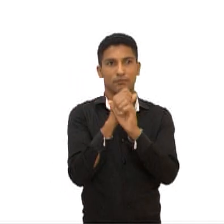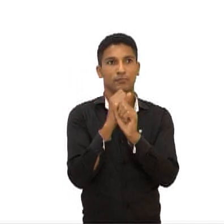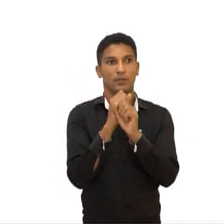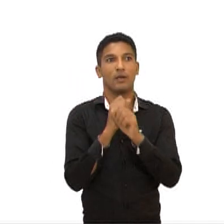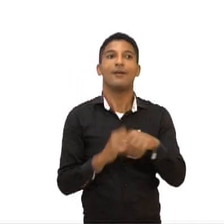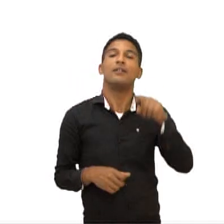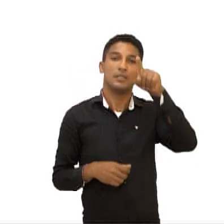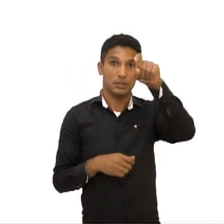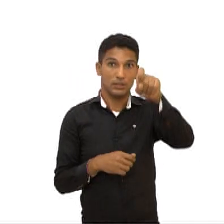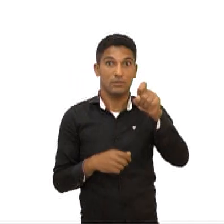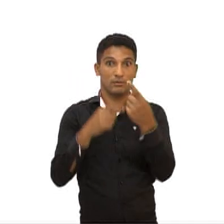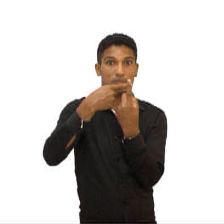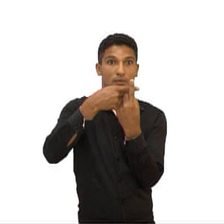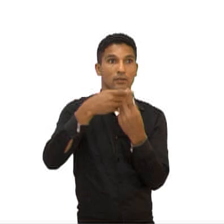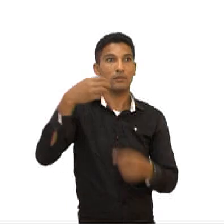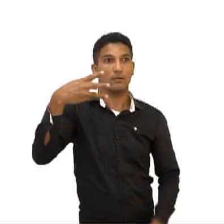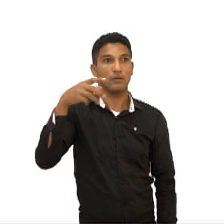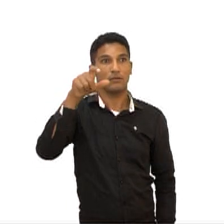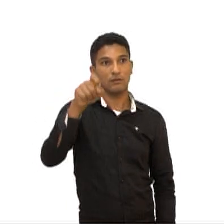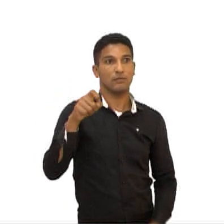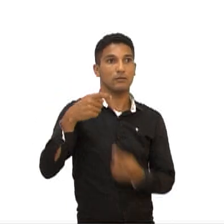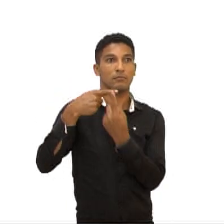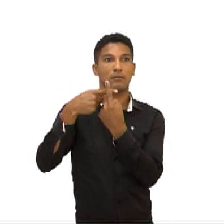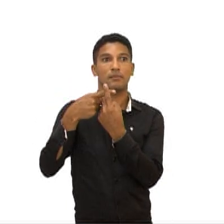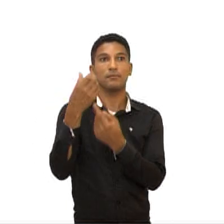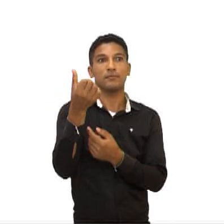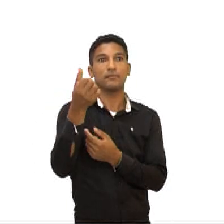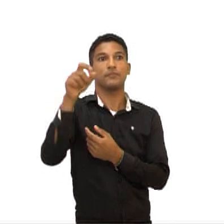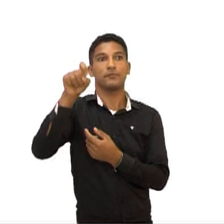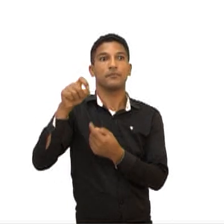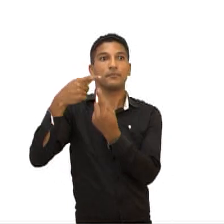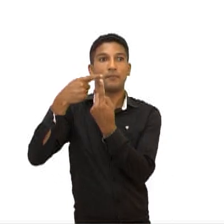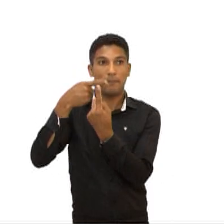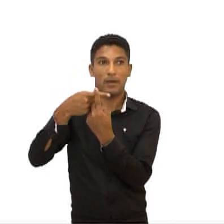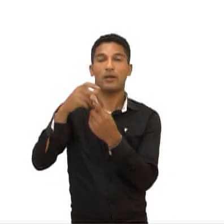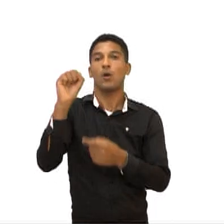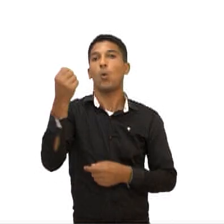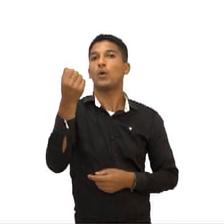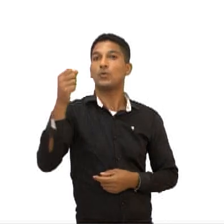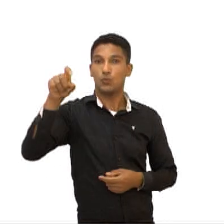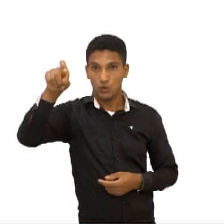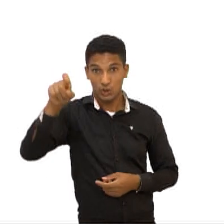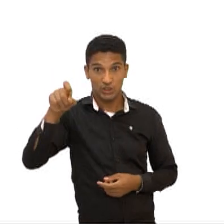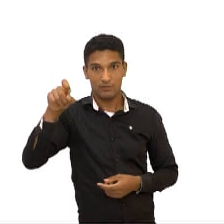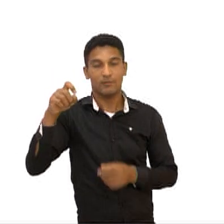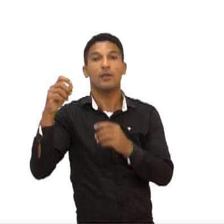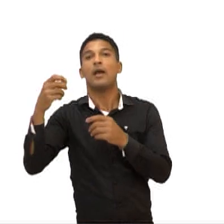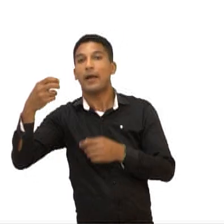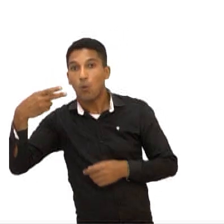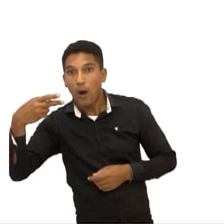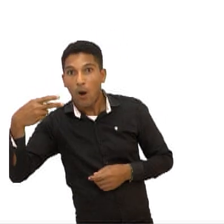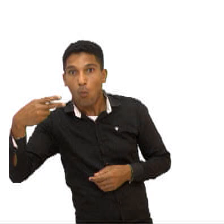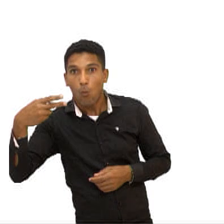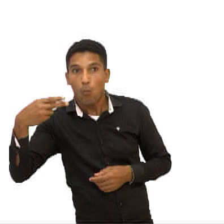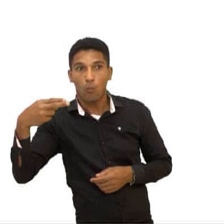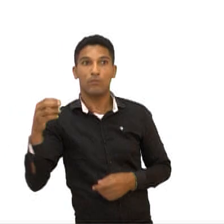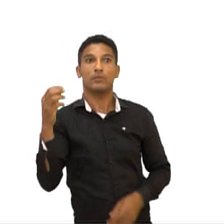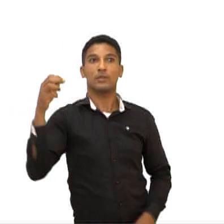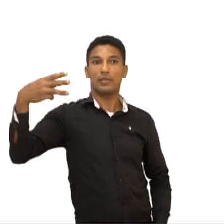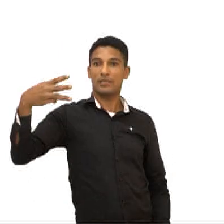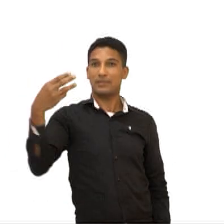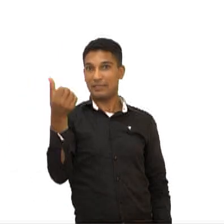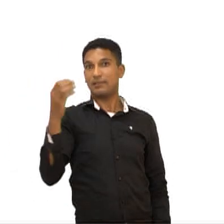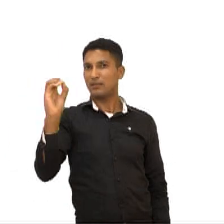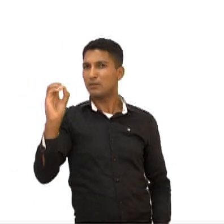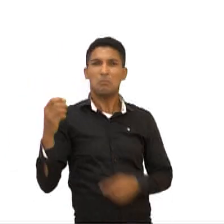3x mais 6x mais 8x é igual a 360. Por que 360? Não vou cansar